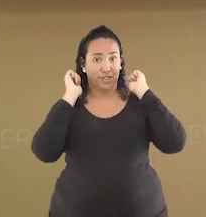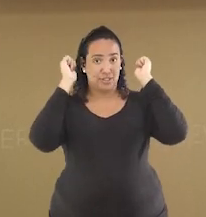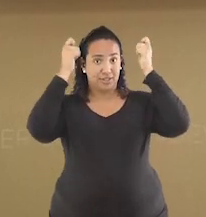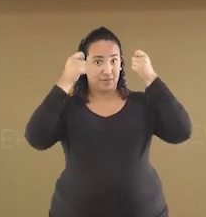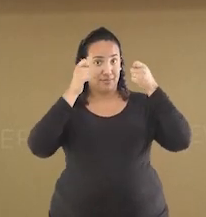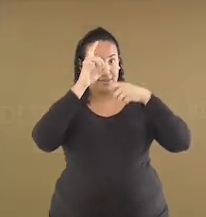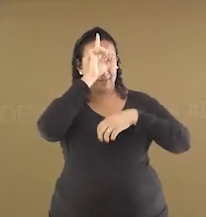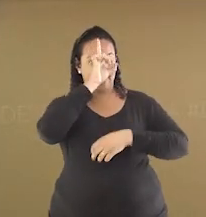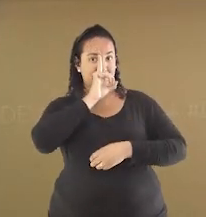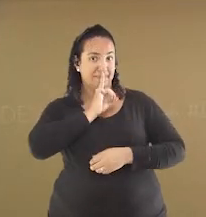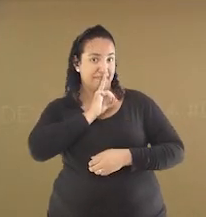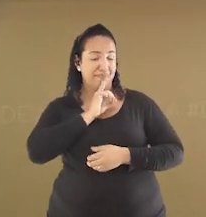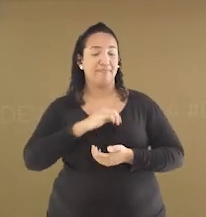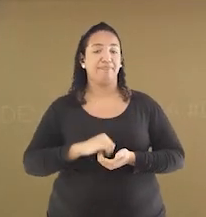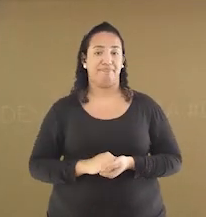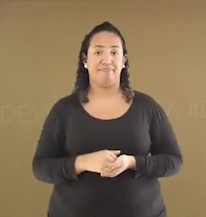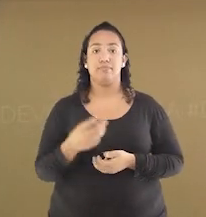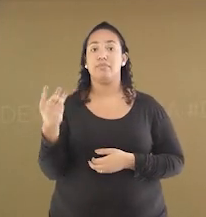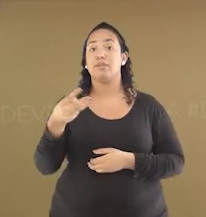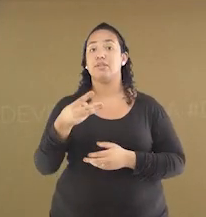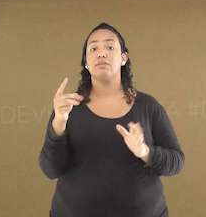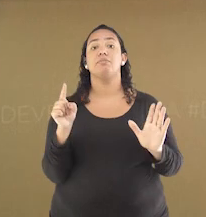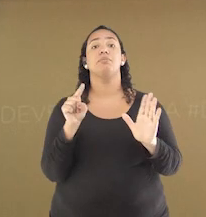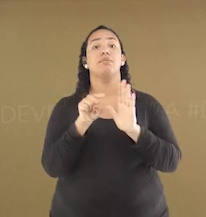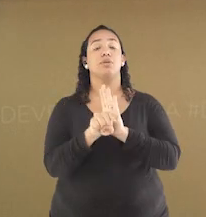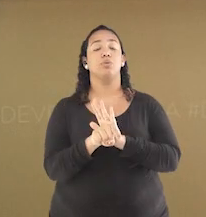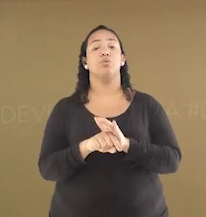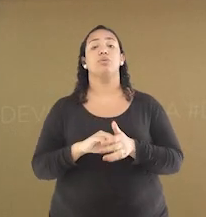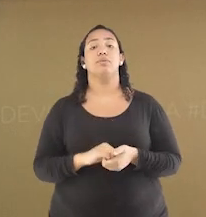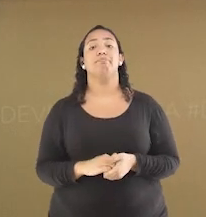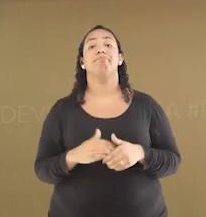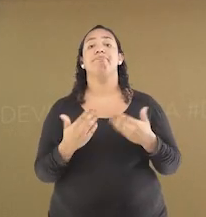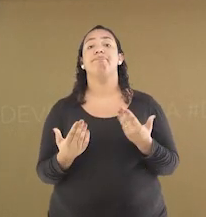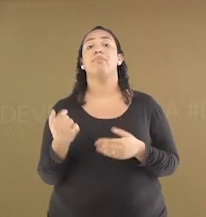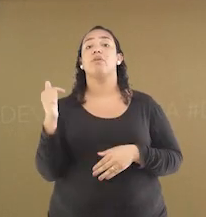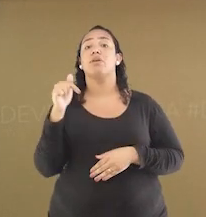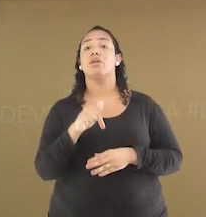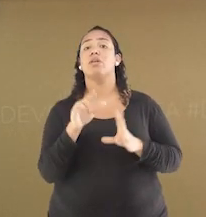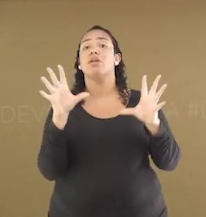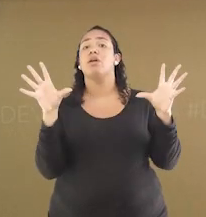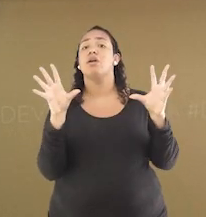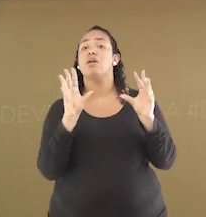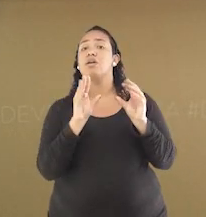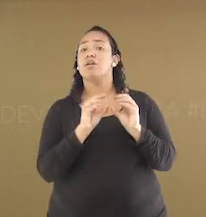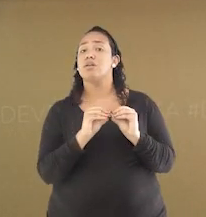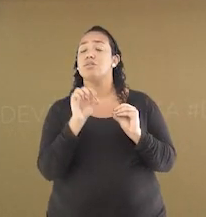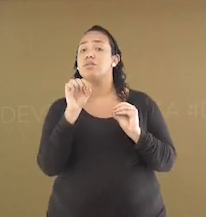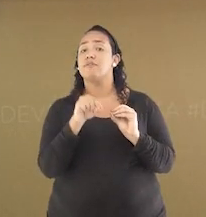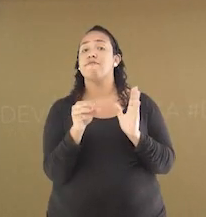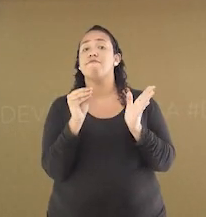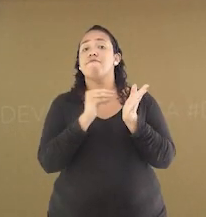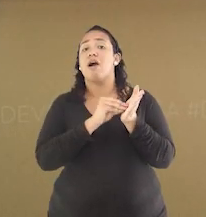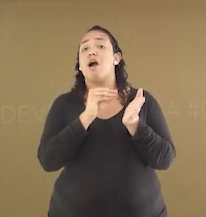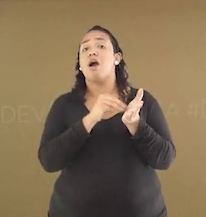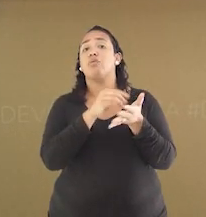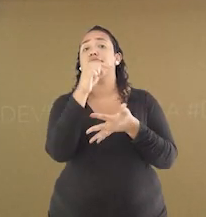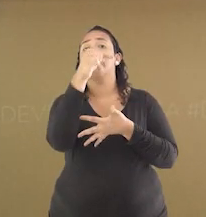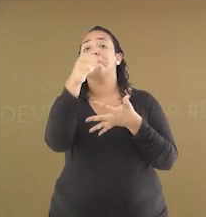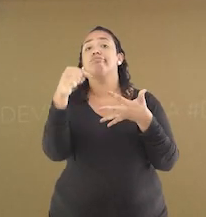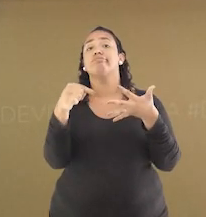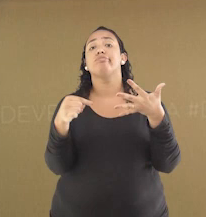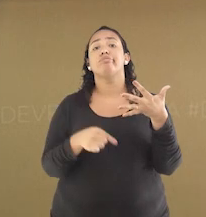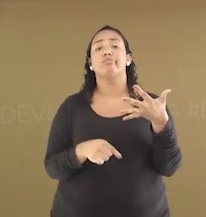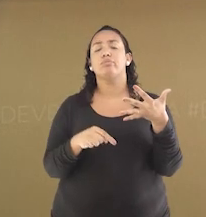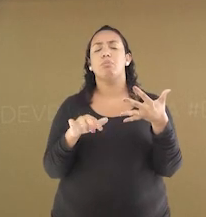Chapeuzinho Amarelo. Questão 3. Nesta resenha falta um elemento essencial para torná-la crítica.